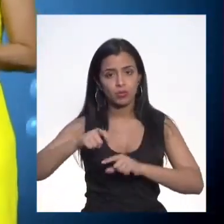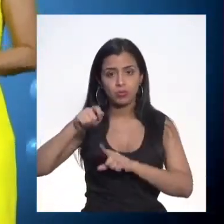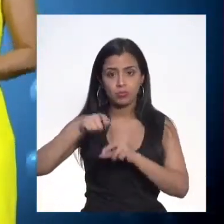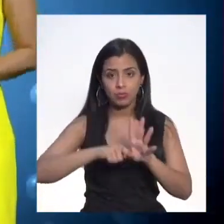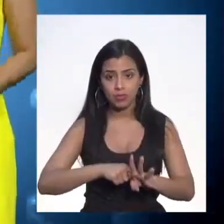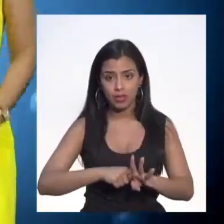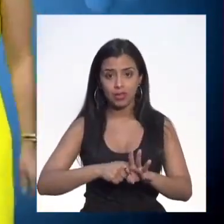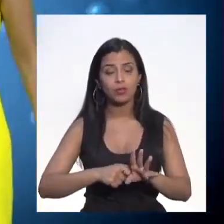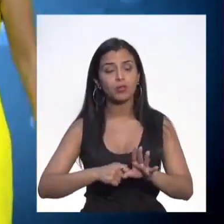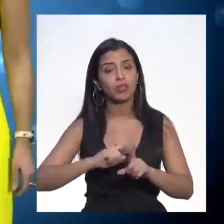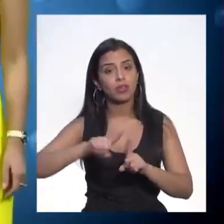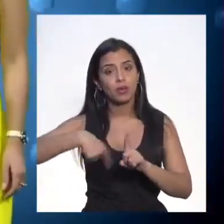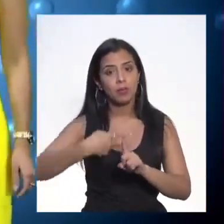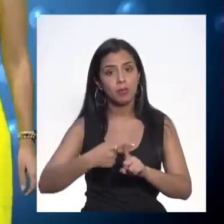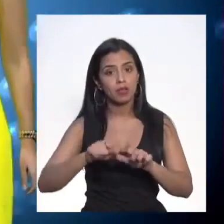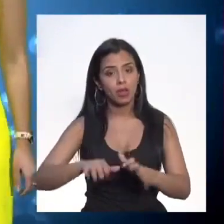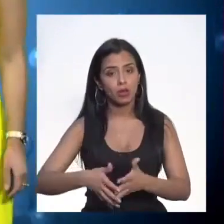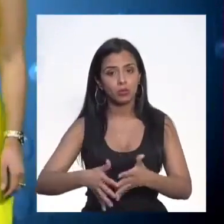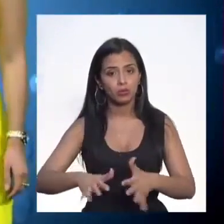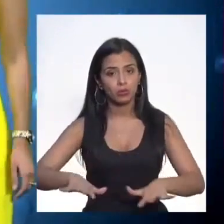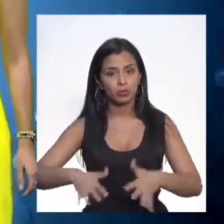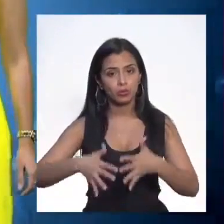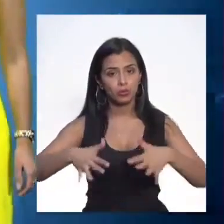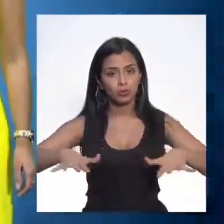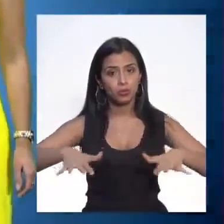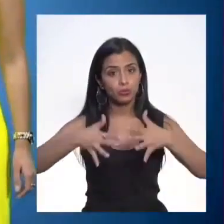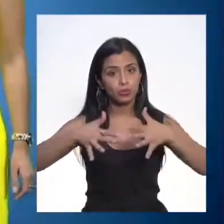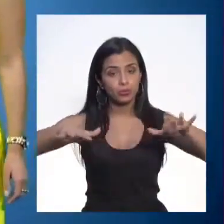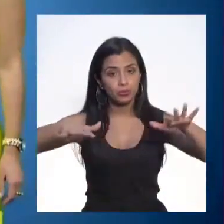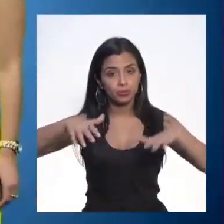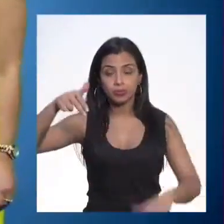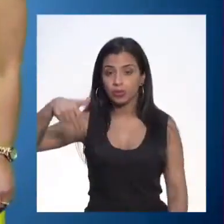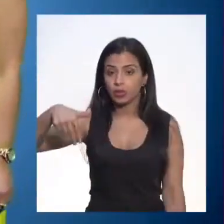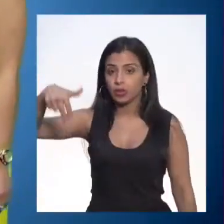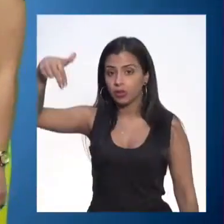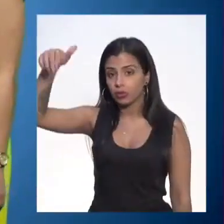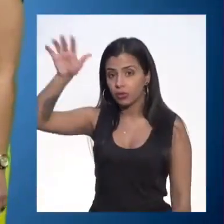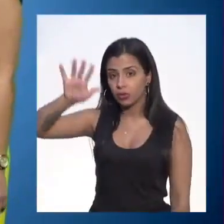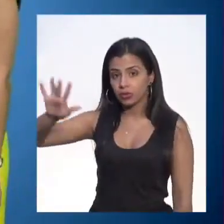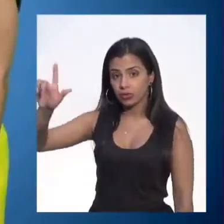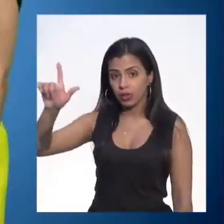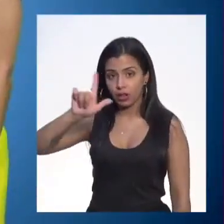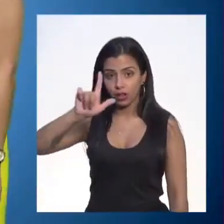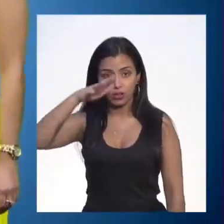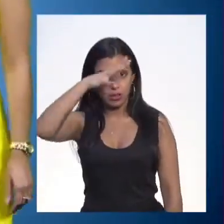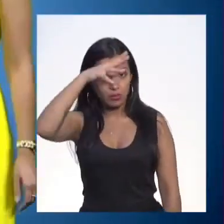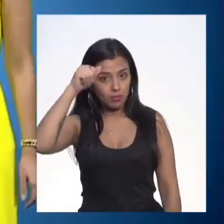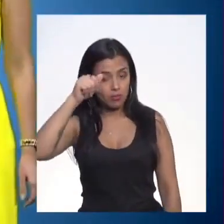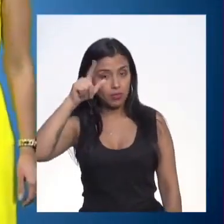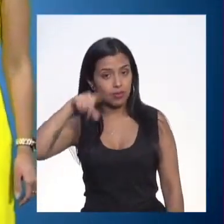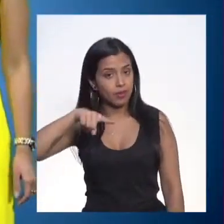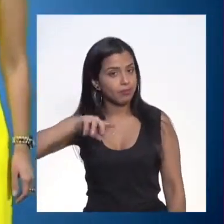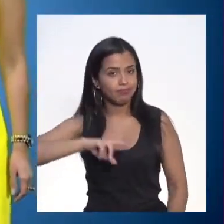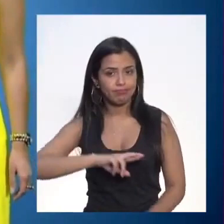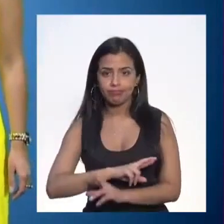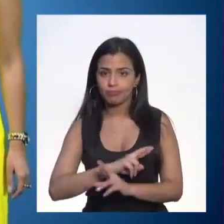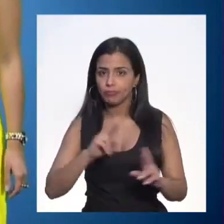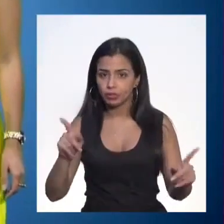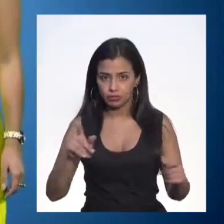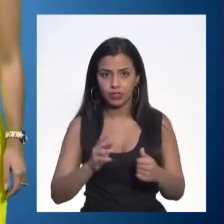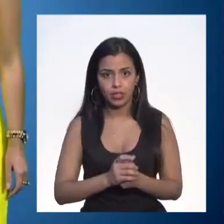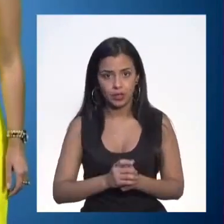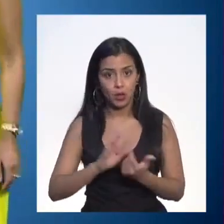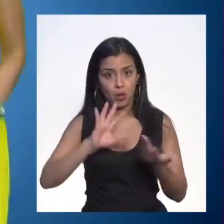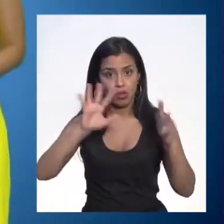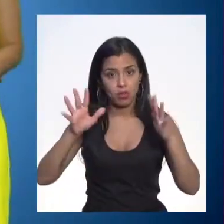aumenta o risco de alagamentos e também de enxurradas. Já no nordeste do país e no leste da Amazônia, o cenário é completamente diferente. O